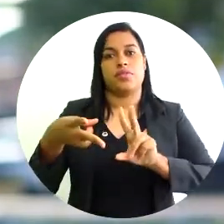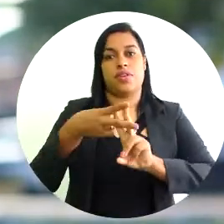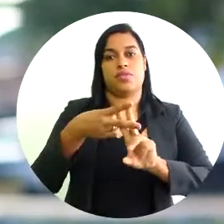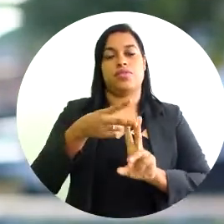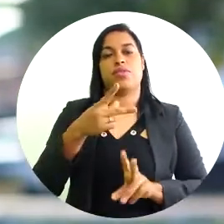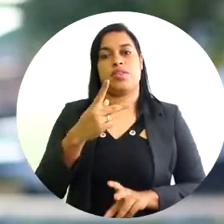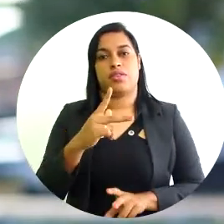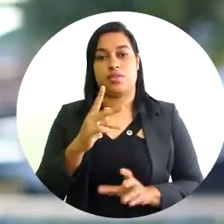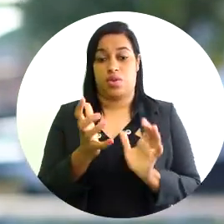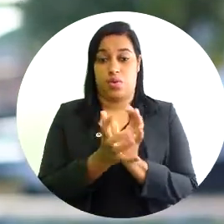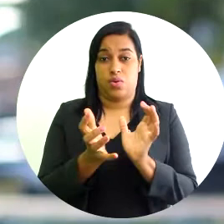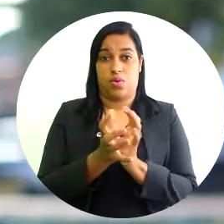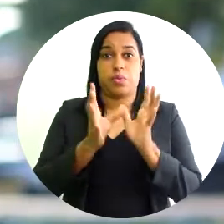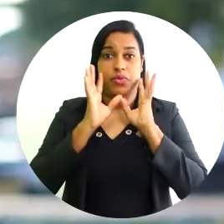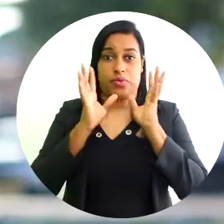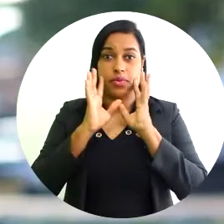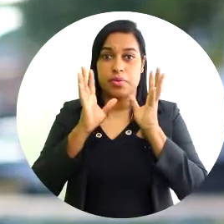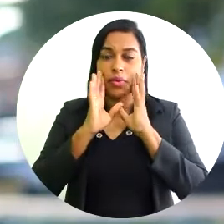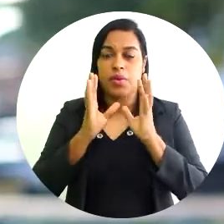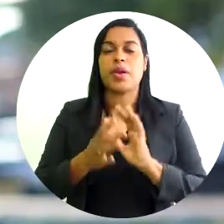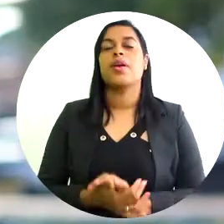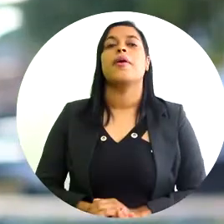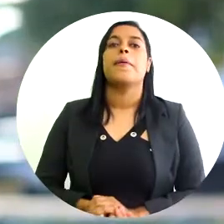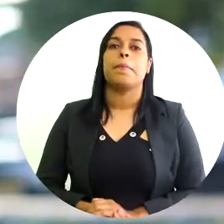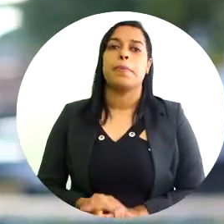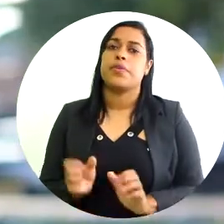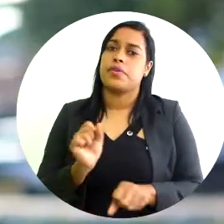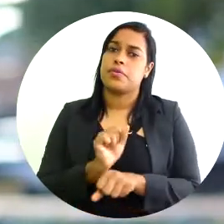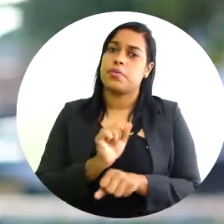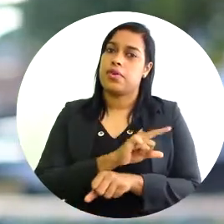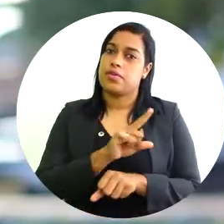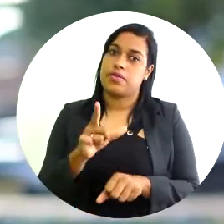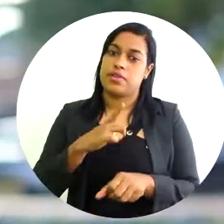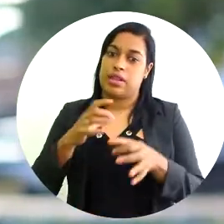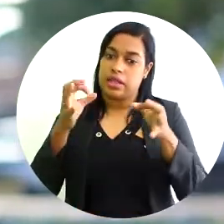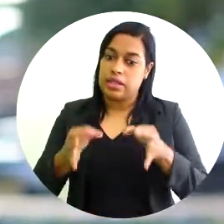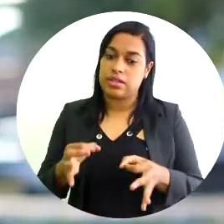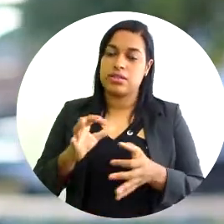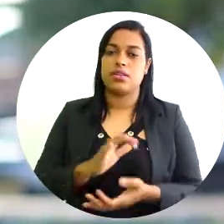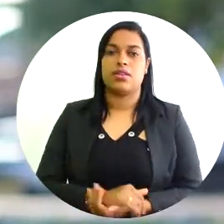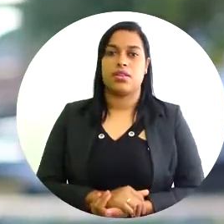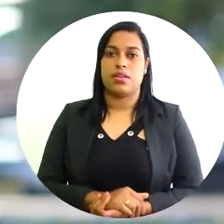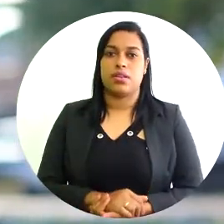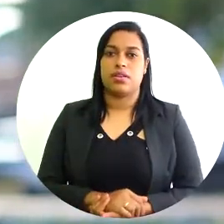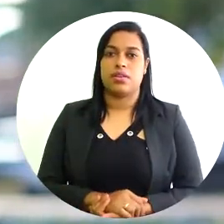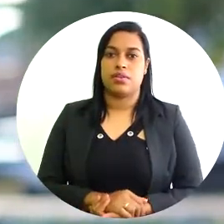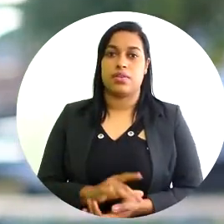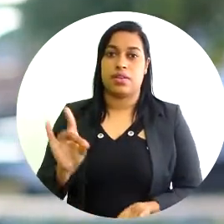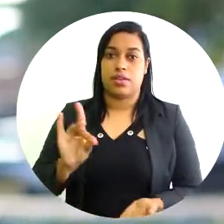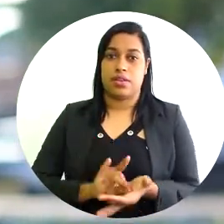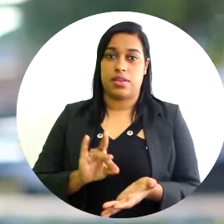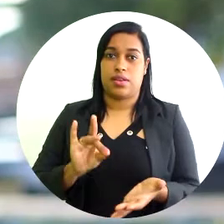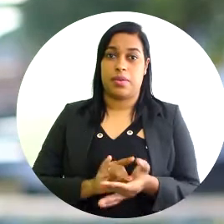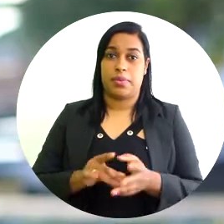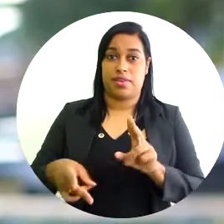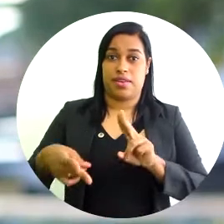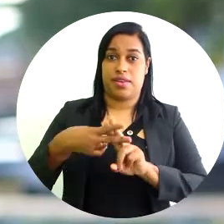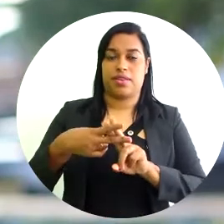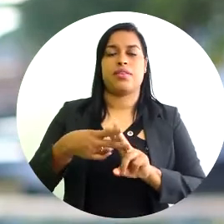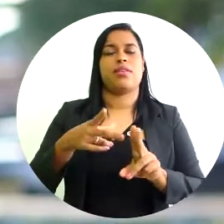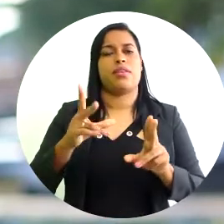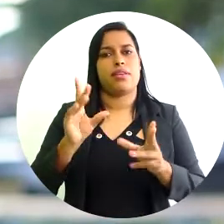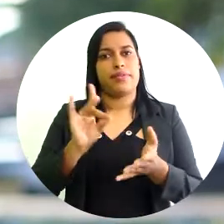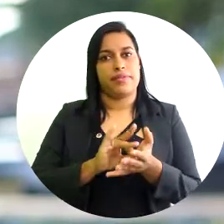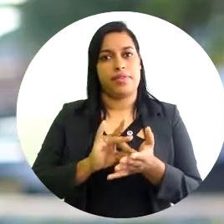no nosso grupo do Facebook e eu espero que você tenha acertado que realmente a hashtag